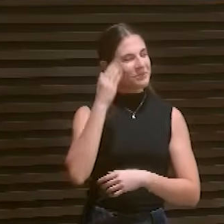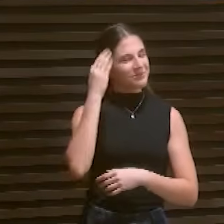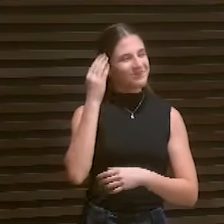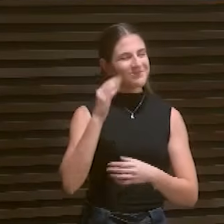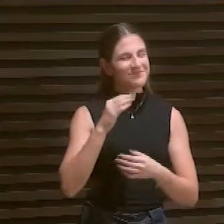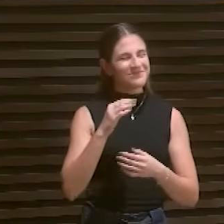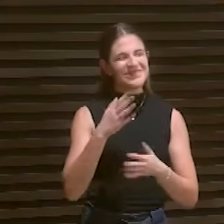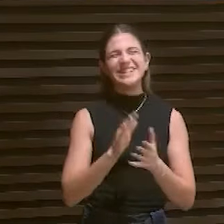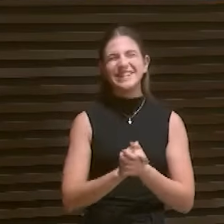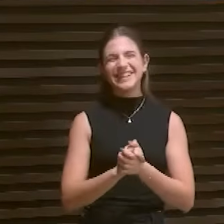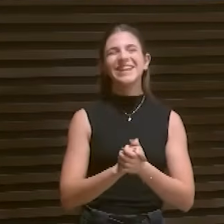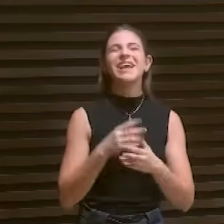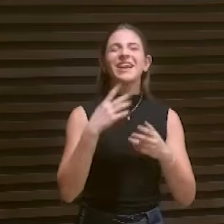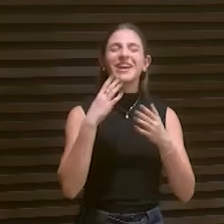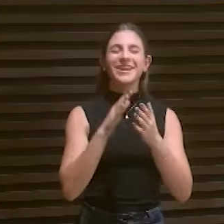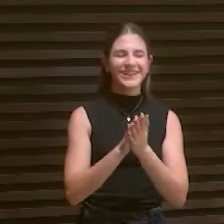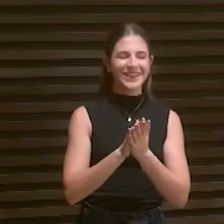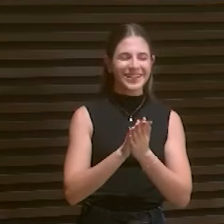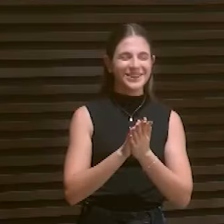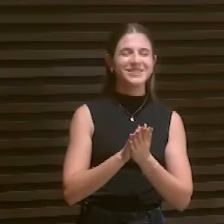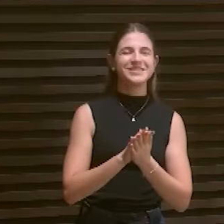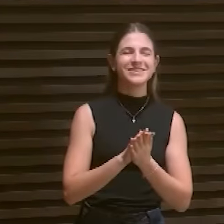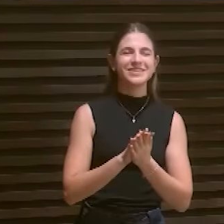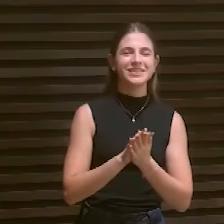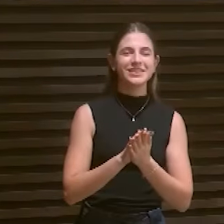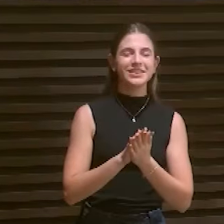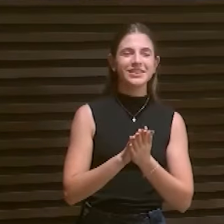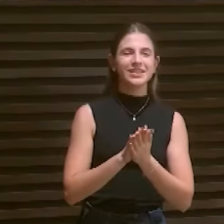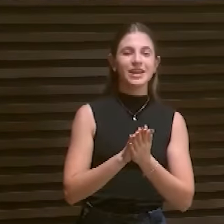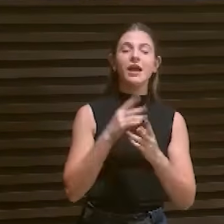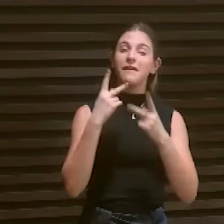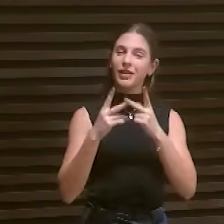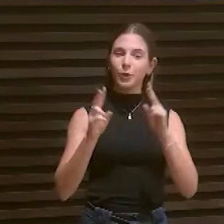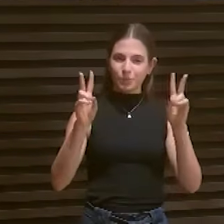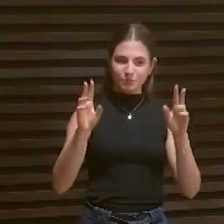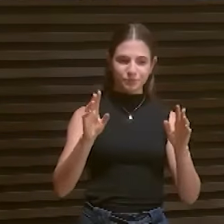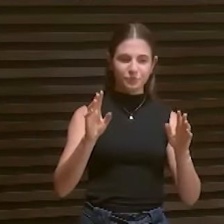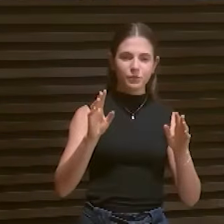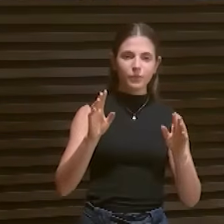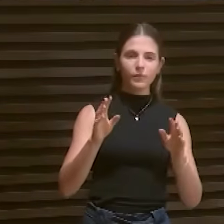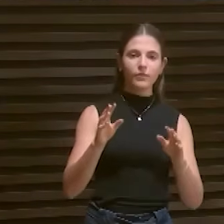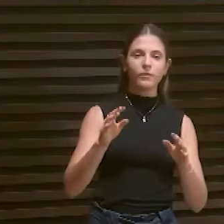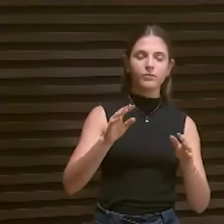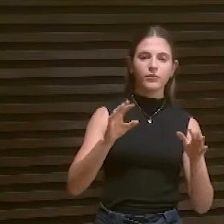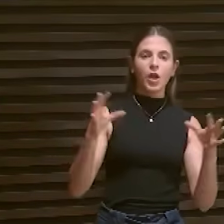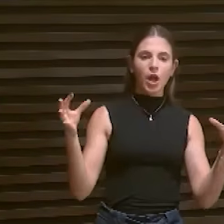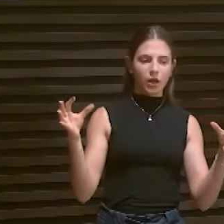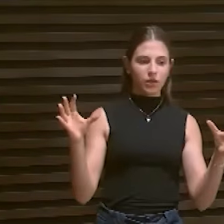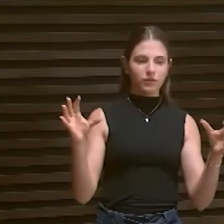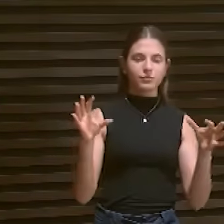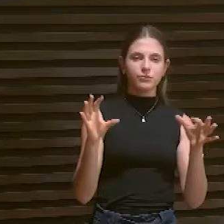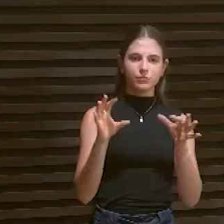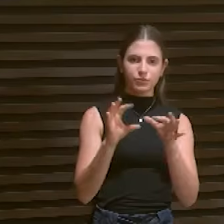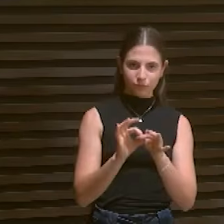terceiro sentido que nós estamos tratando aqui. Abre aspas, diz ele, como um todo, é um